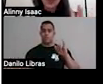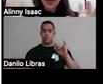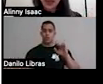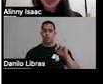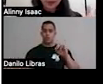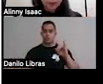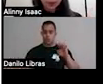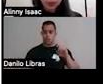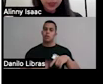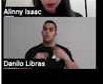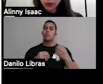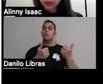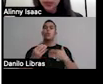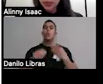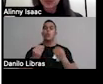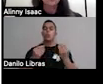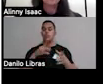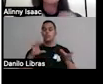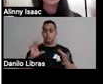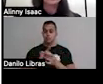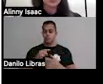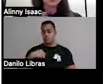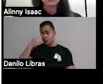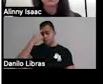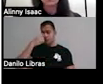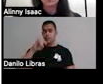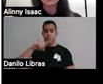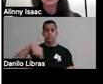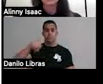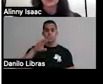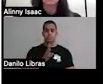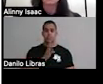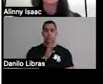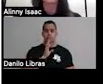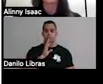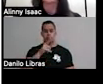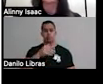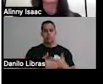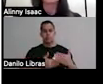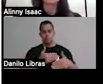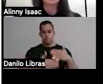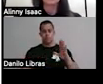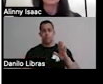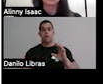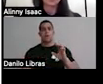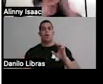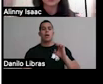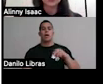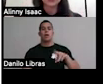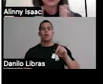Primeiro, eu não sei se todo mundo está familiarizado com esse sistema, mas o sistema endocannabinoide é um